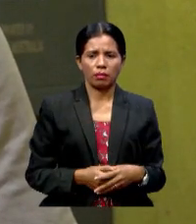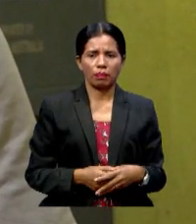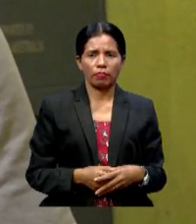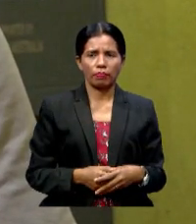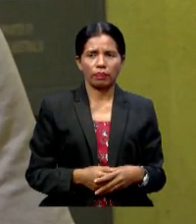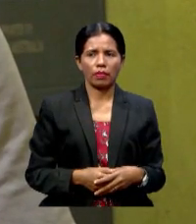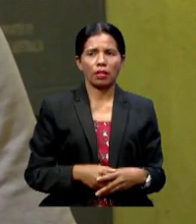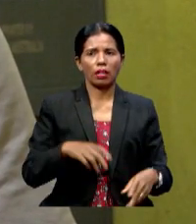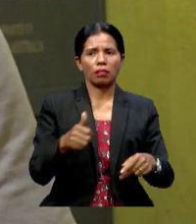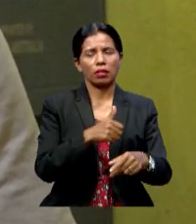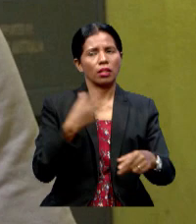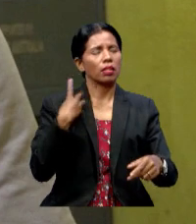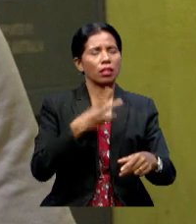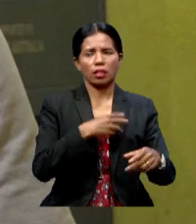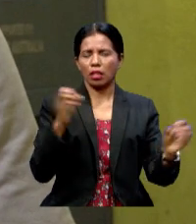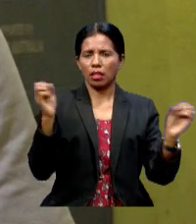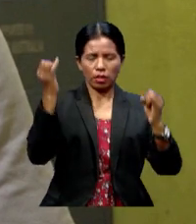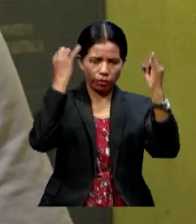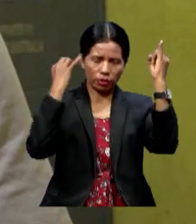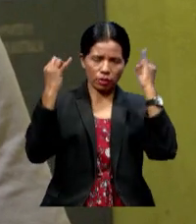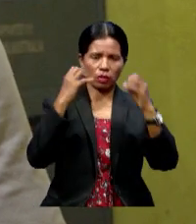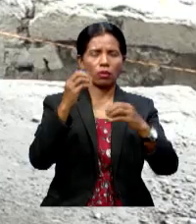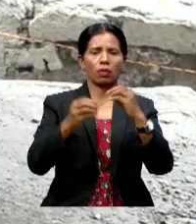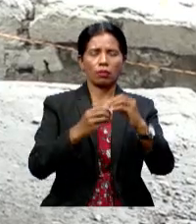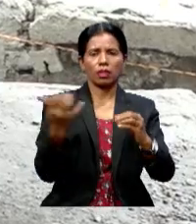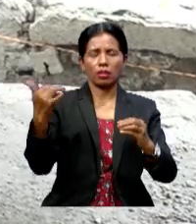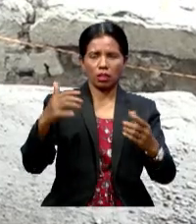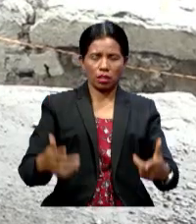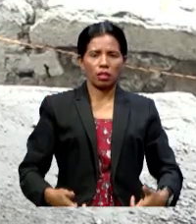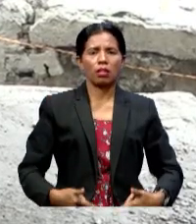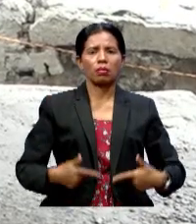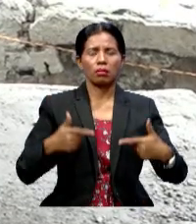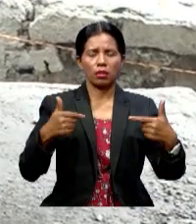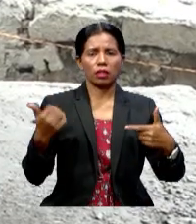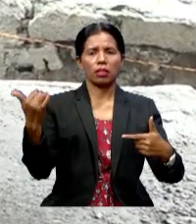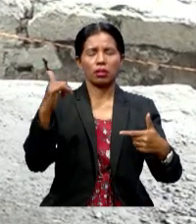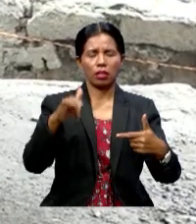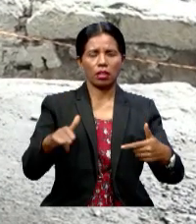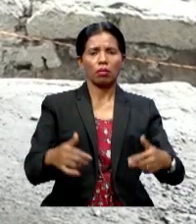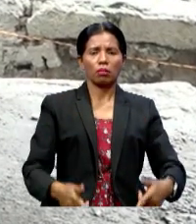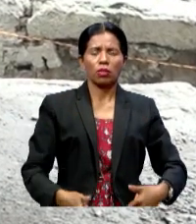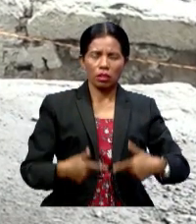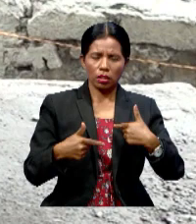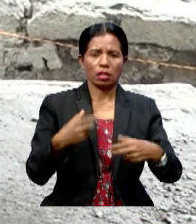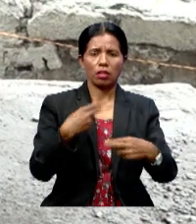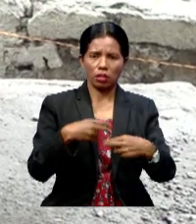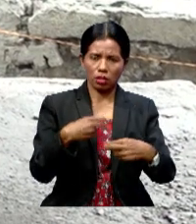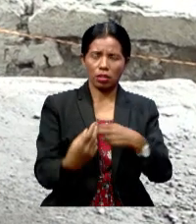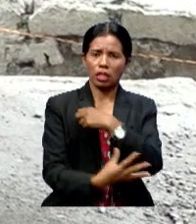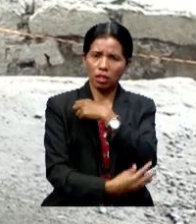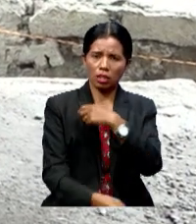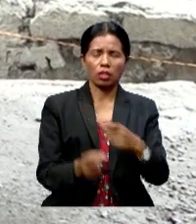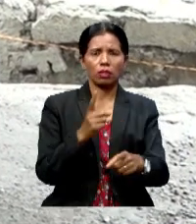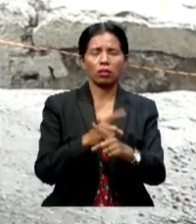Ia balu kedar Roma itlaya informasan sobre sirnya moris ne. Sine kondisau atlio. Ia